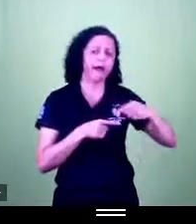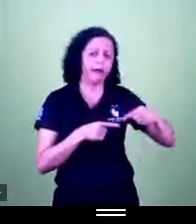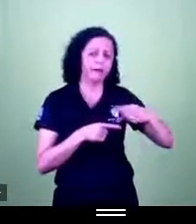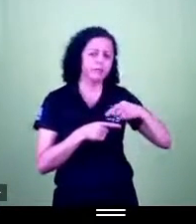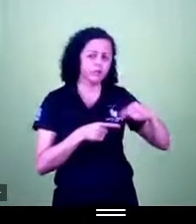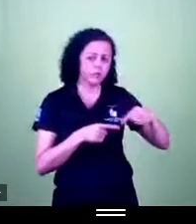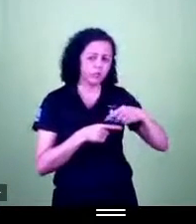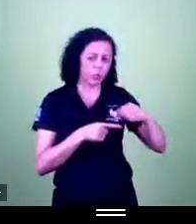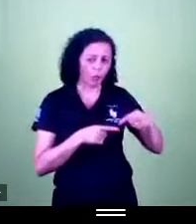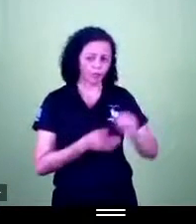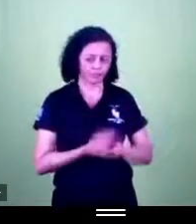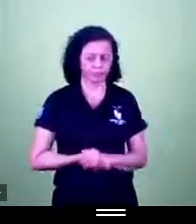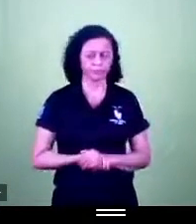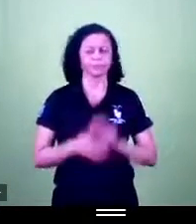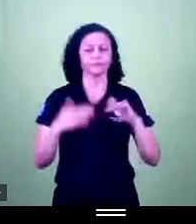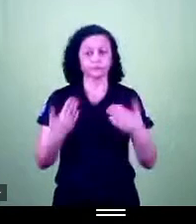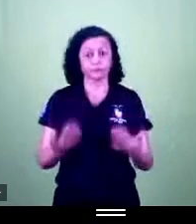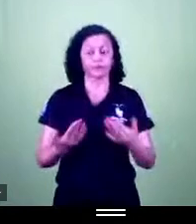Da mesma forma,